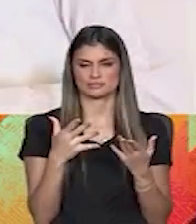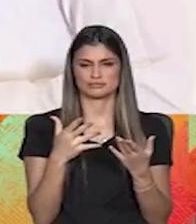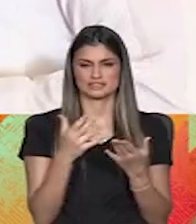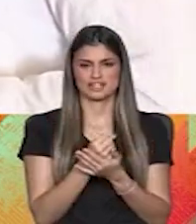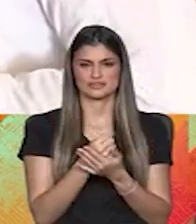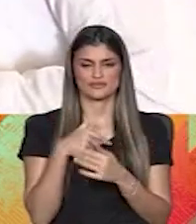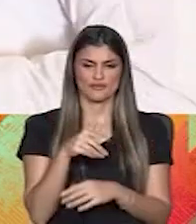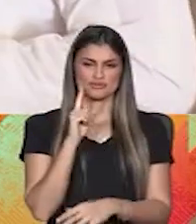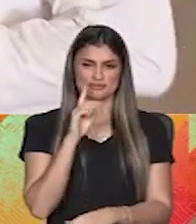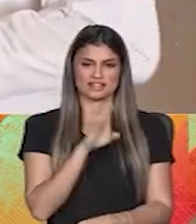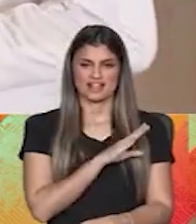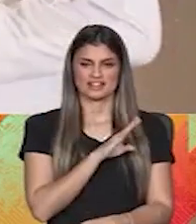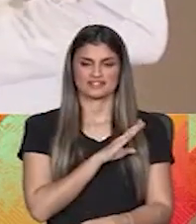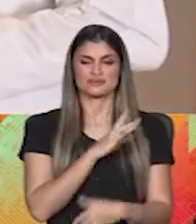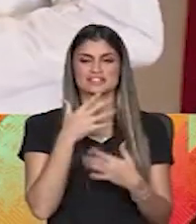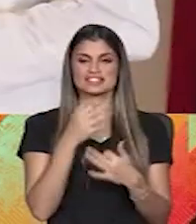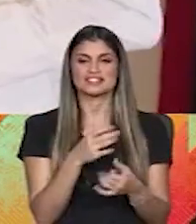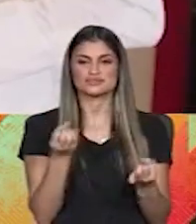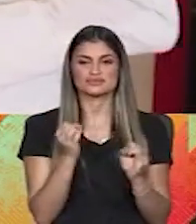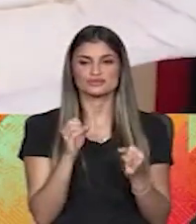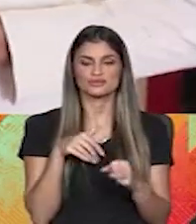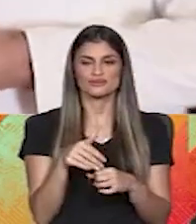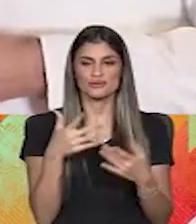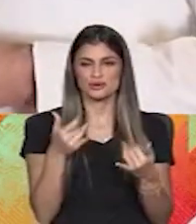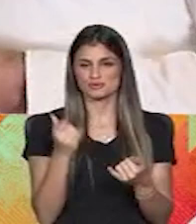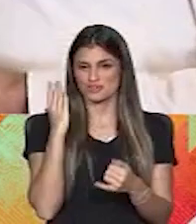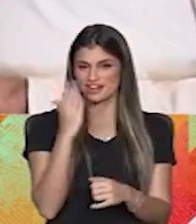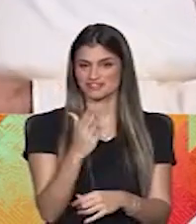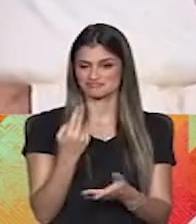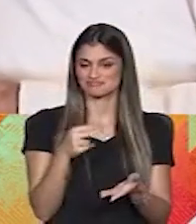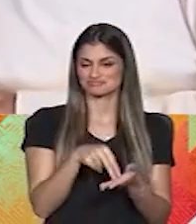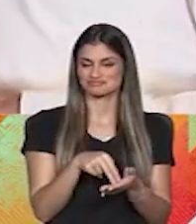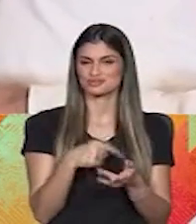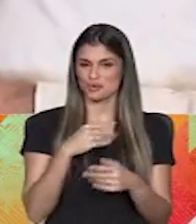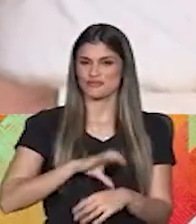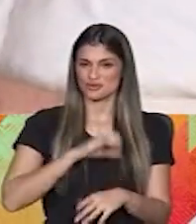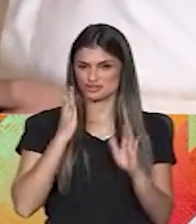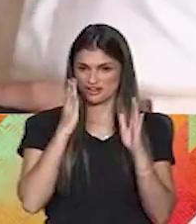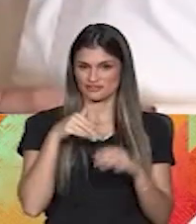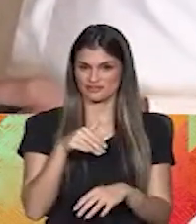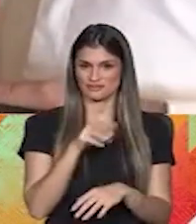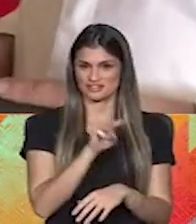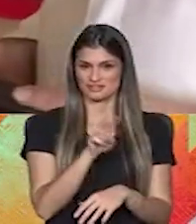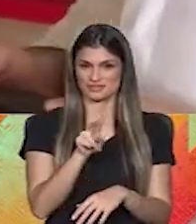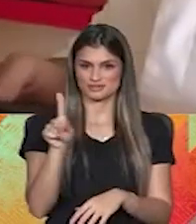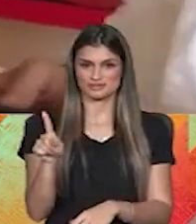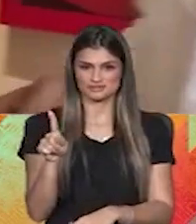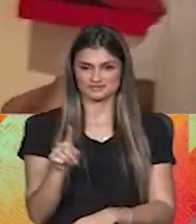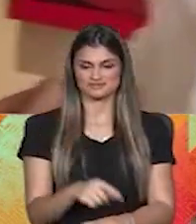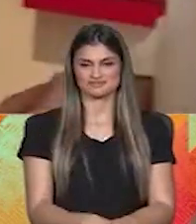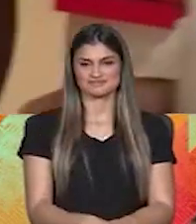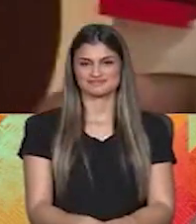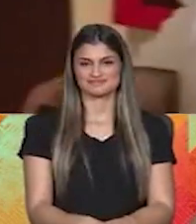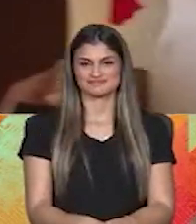vou provar portanto eu não garanto que vai aparecer no próximo direto Ah mas eu confio nos é isso 3 2 1